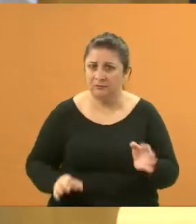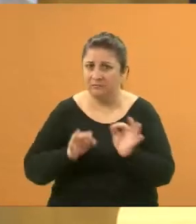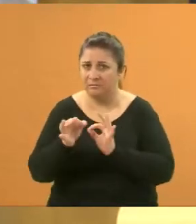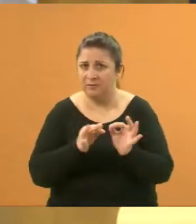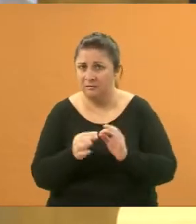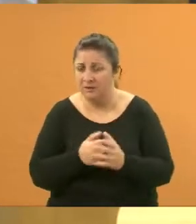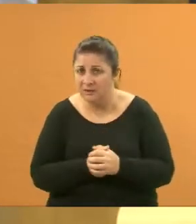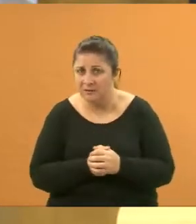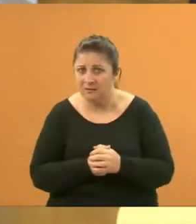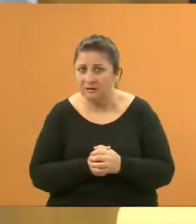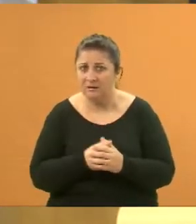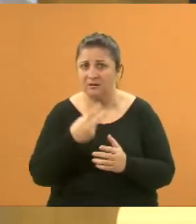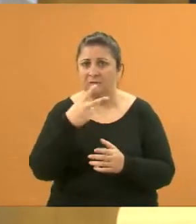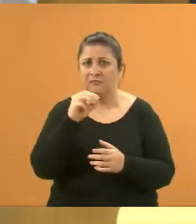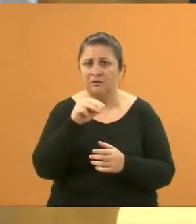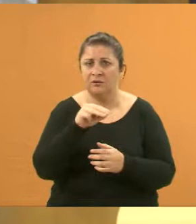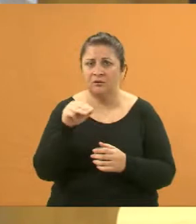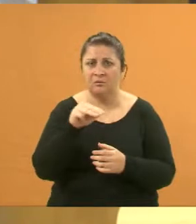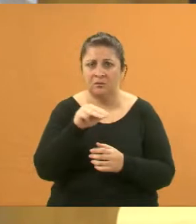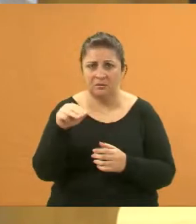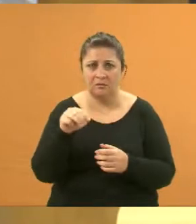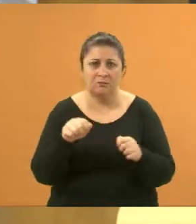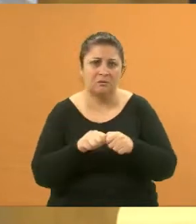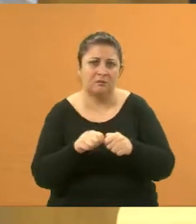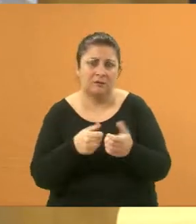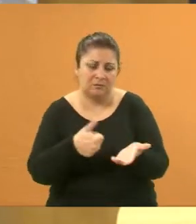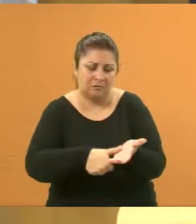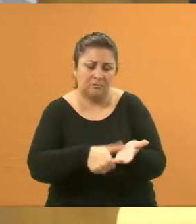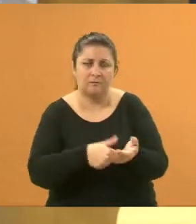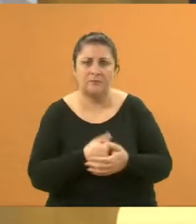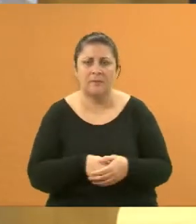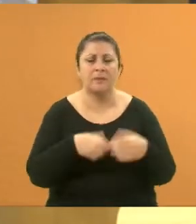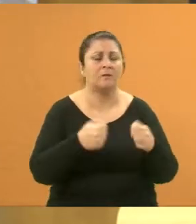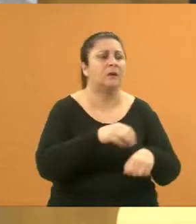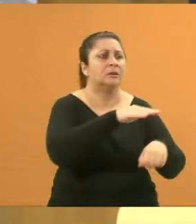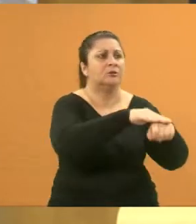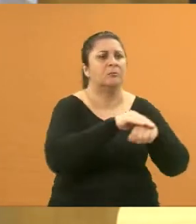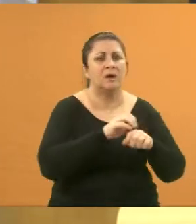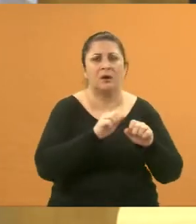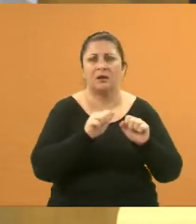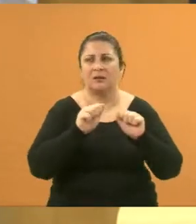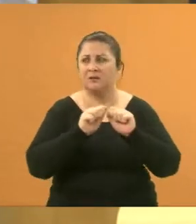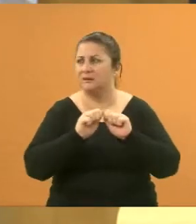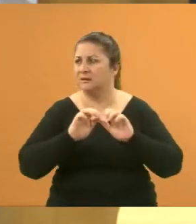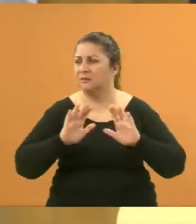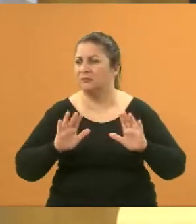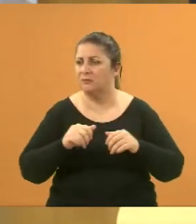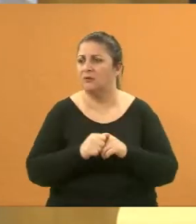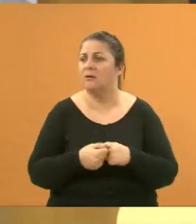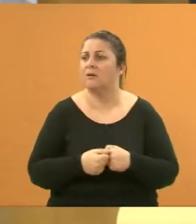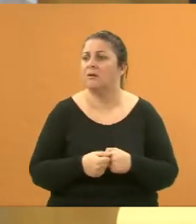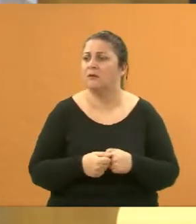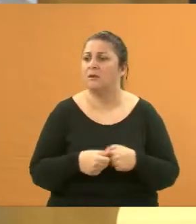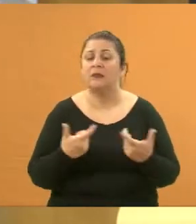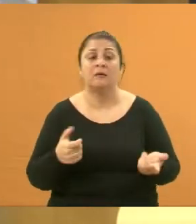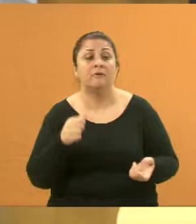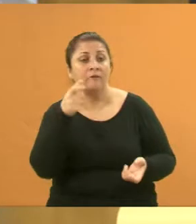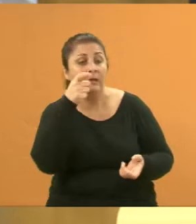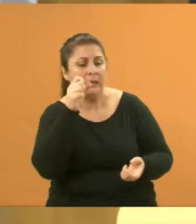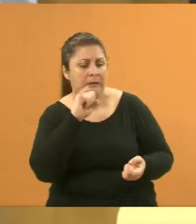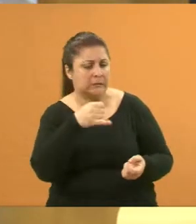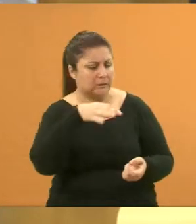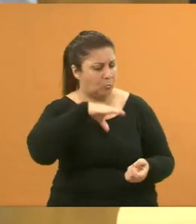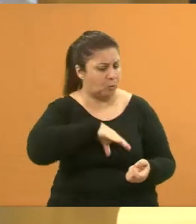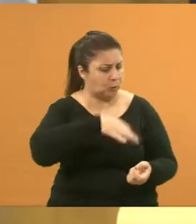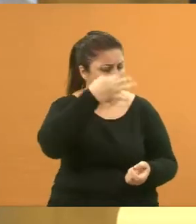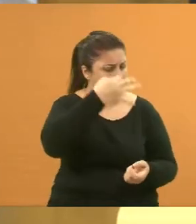mínimo, é 20 minutos para fazer um ofício. Tem que pegar o assessor vai escrever, vamos ver se tem erro de português, vamos